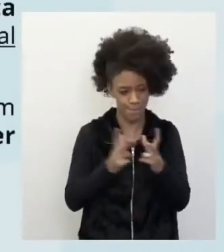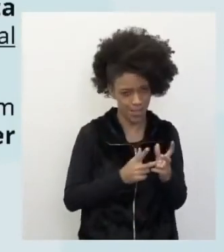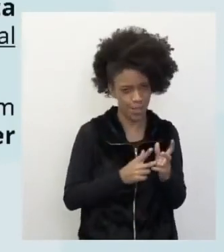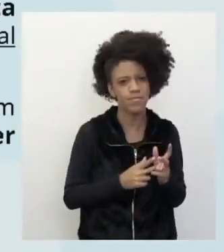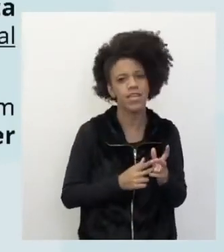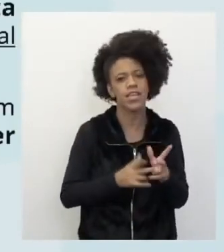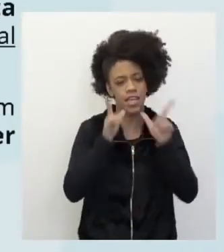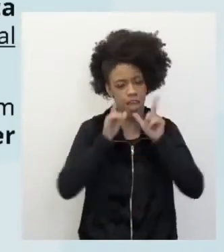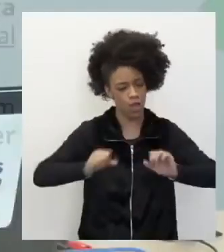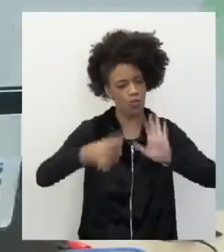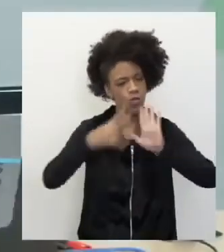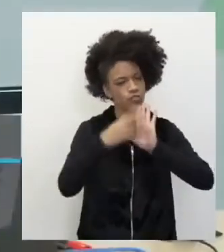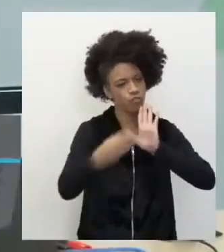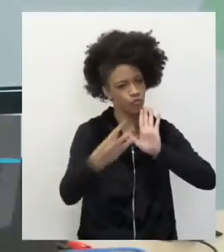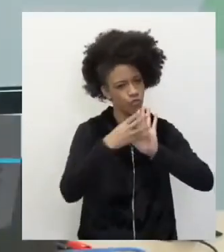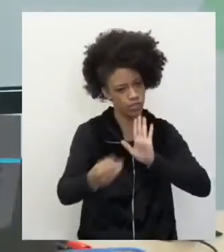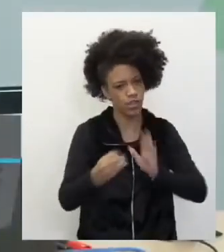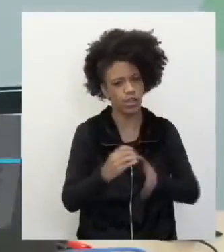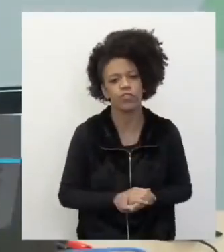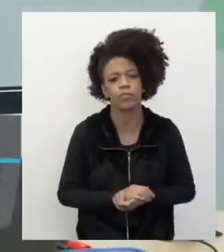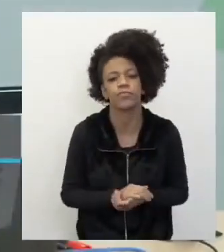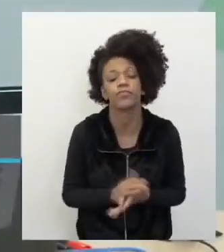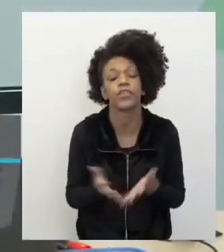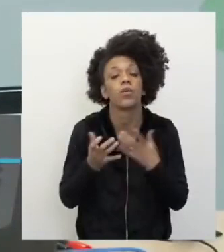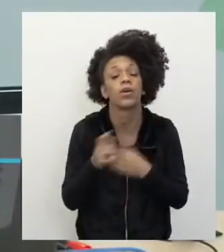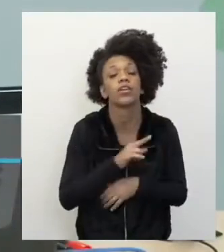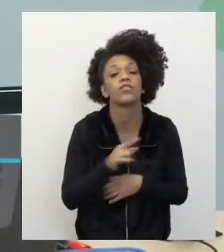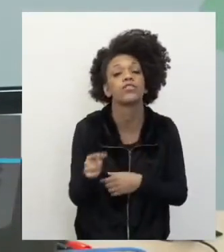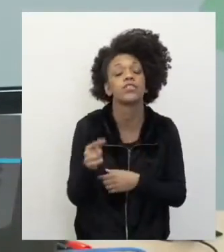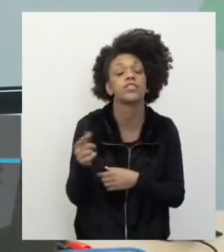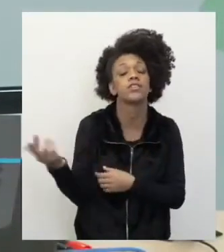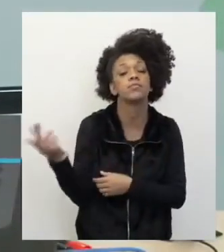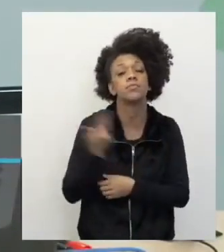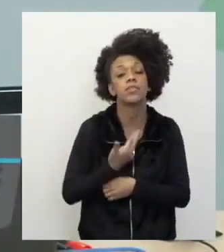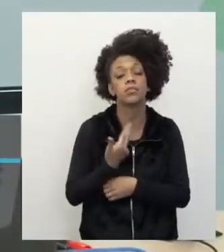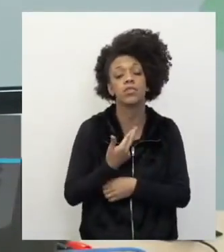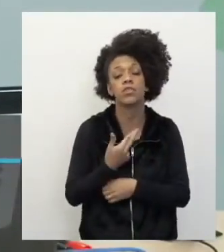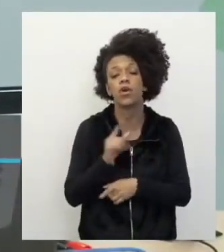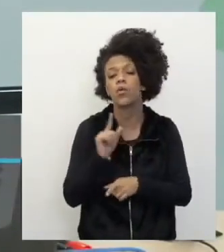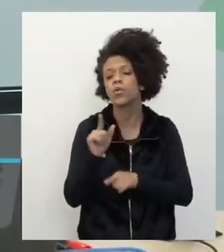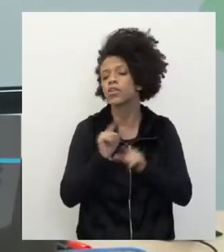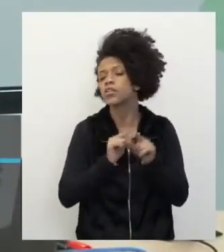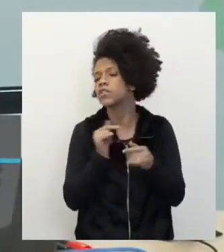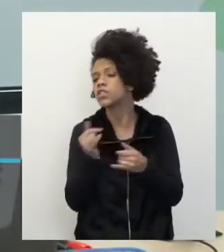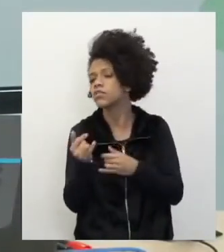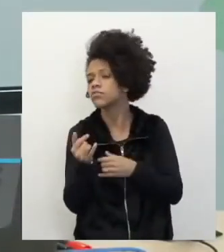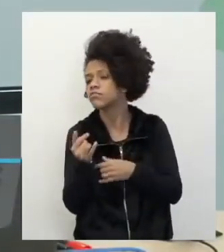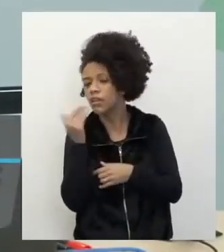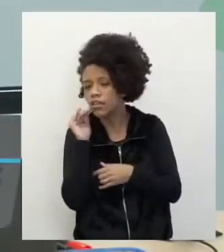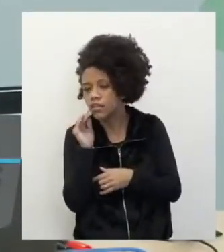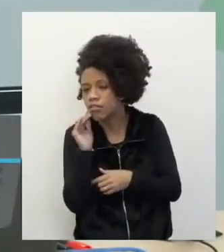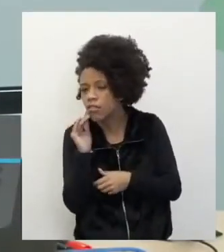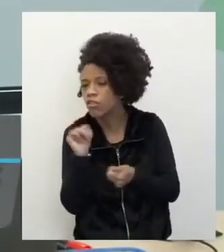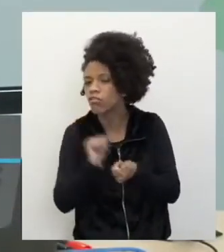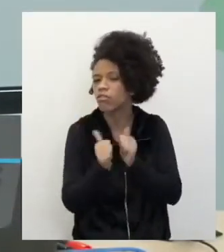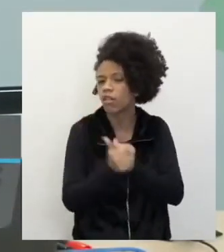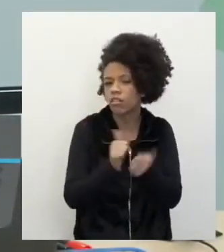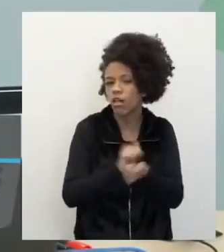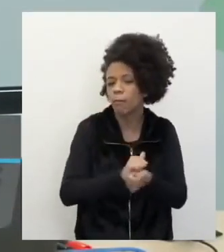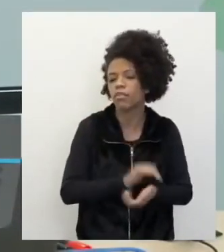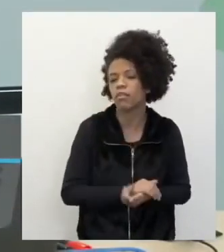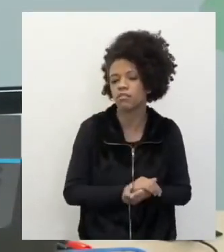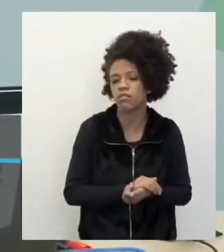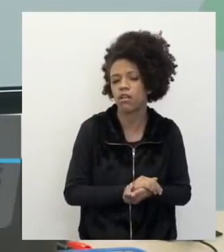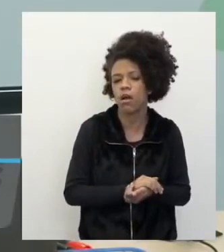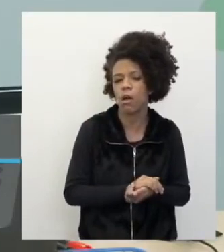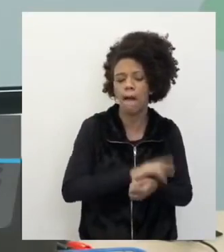figurado. Pode parar, já vai responder isso. Eu quero que vocês me falem, o que você entende nesse joguinho aí? Brasil, país do presente, ser professor da